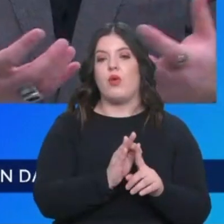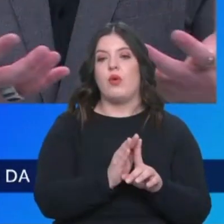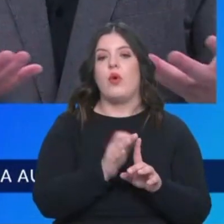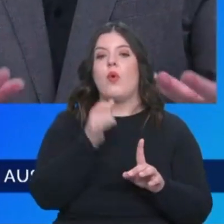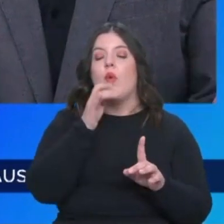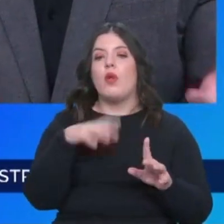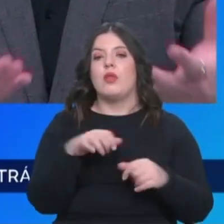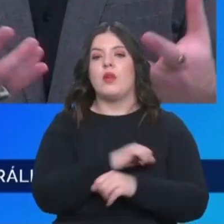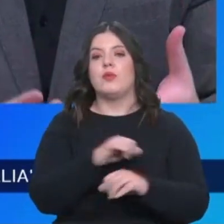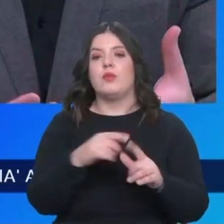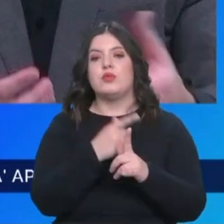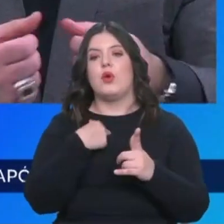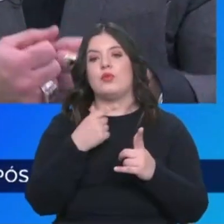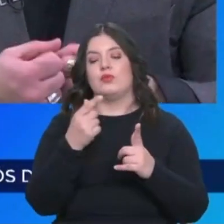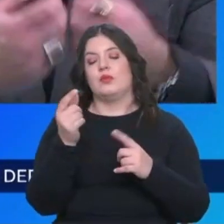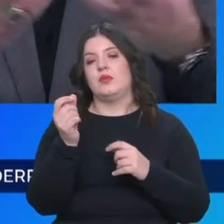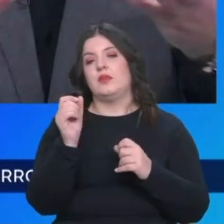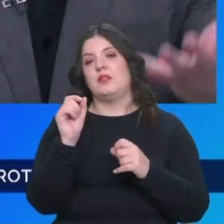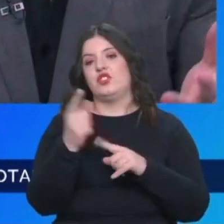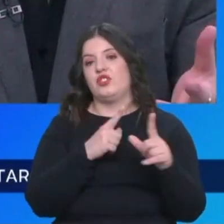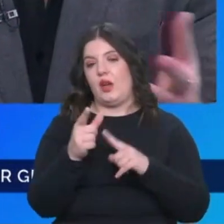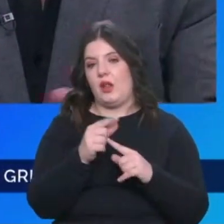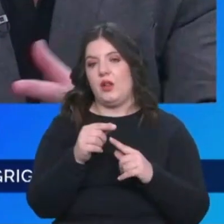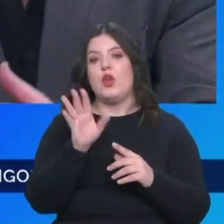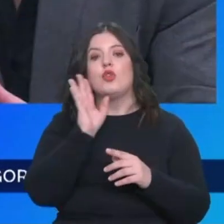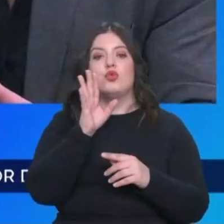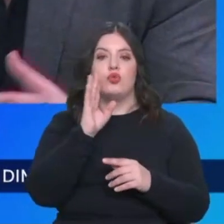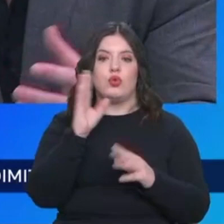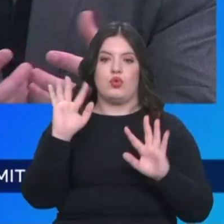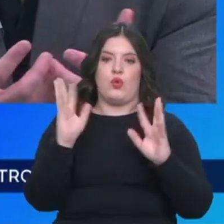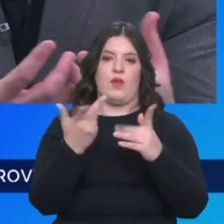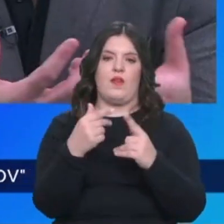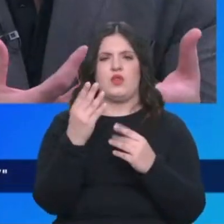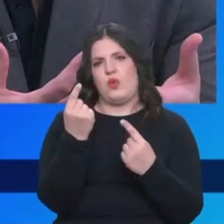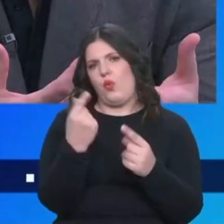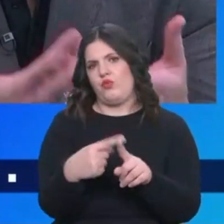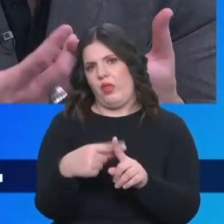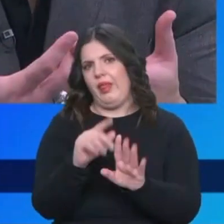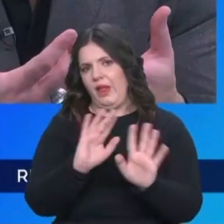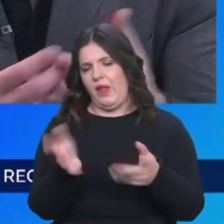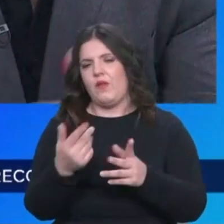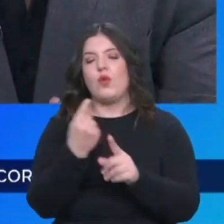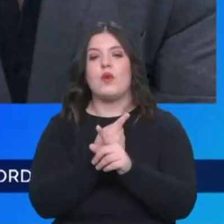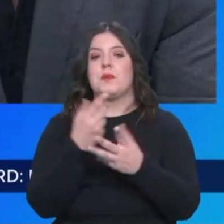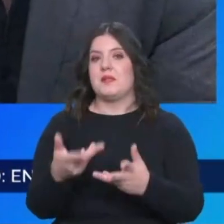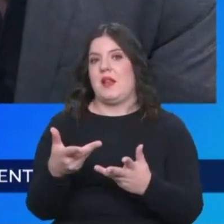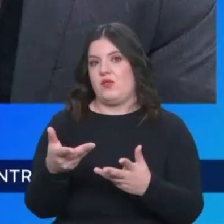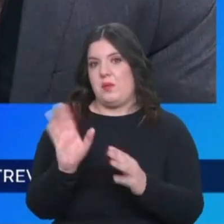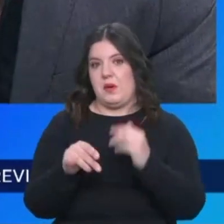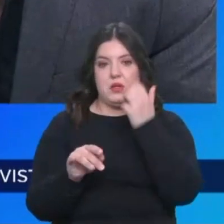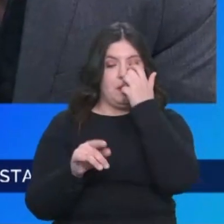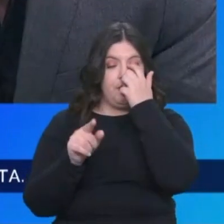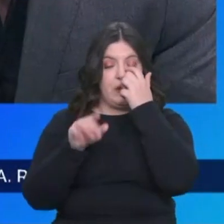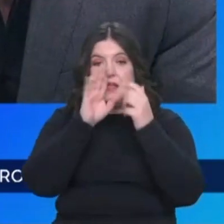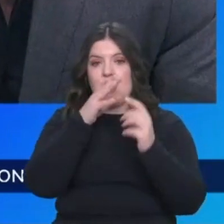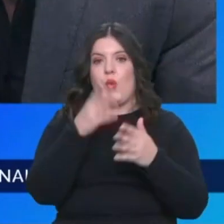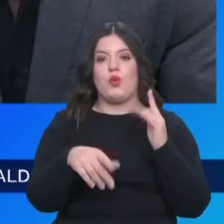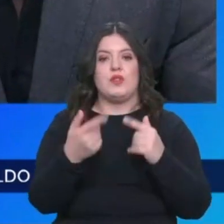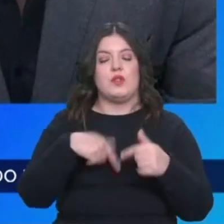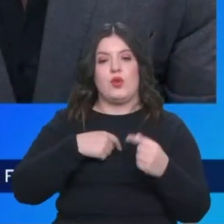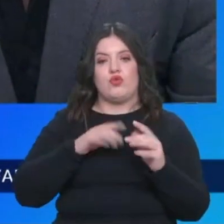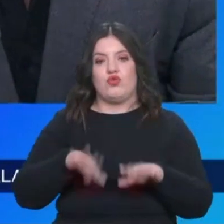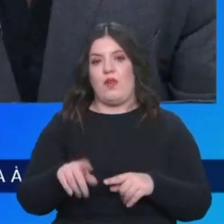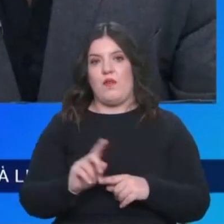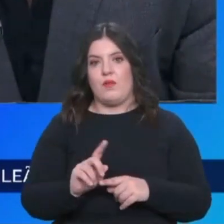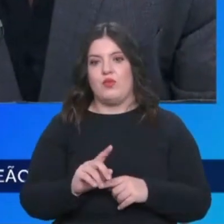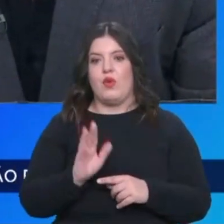Da explosão de estrelas de grande massa, que poluem o universo, no bom sentido, com estes elementos químicos mais pesados. Se isso não acontecesse, nós não estaríamos aqui.